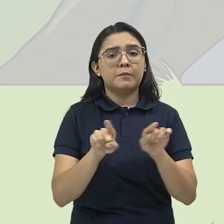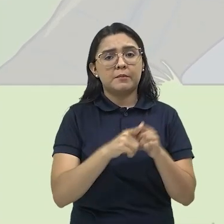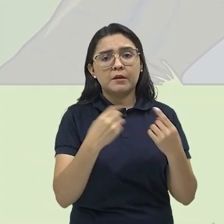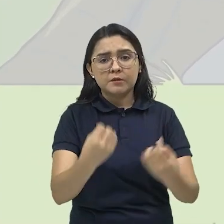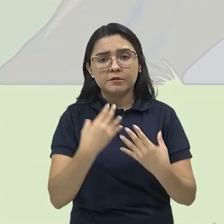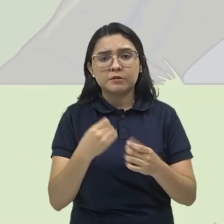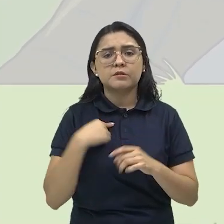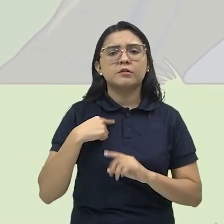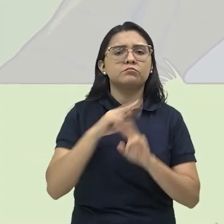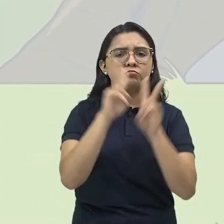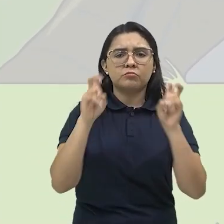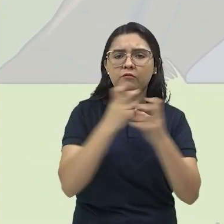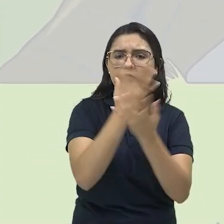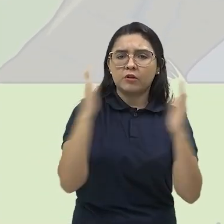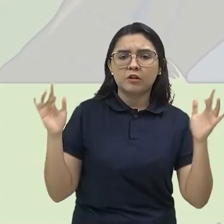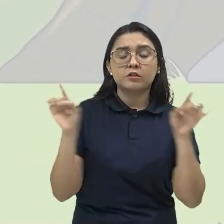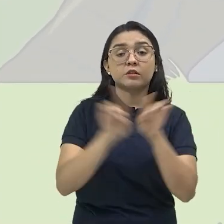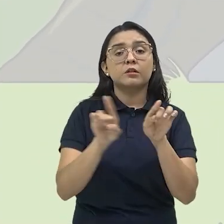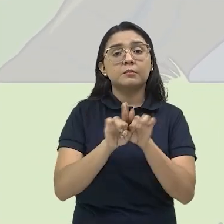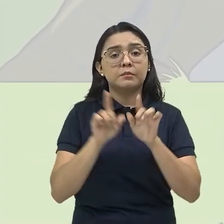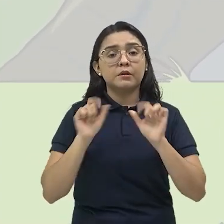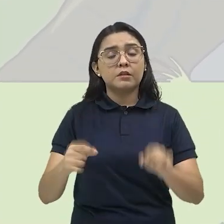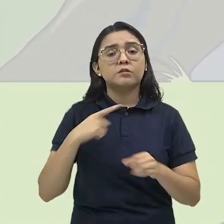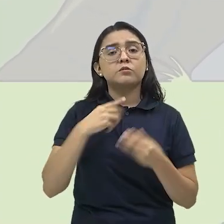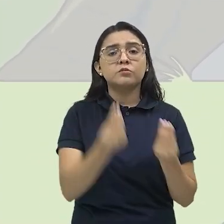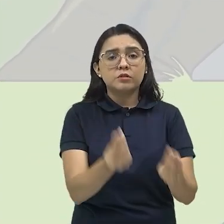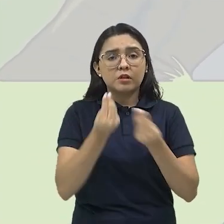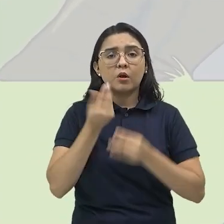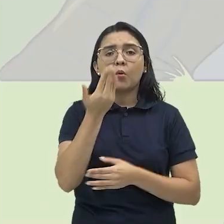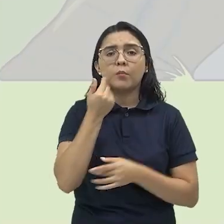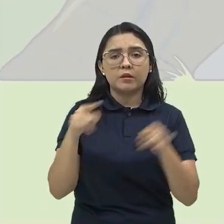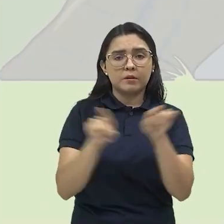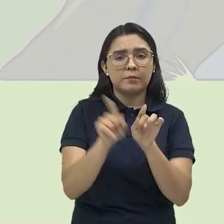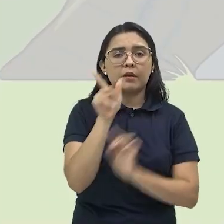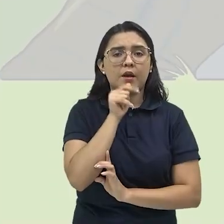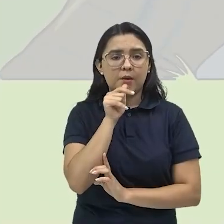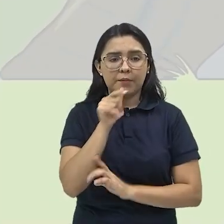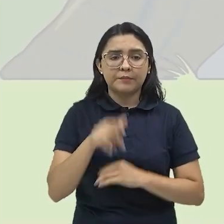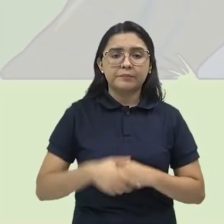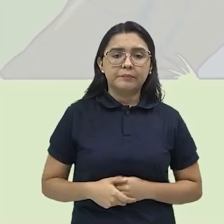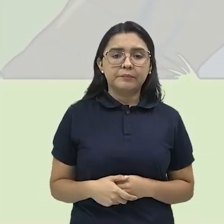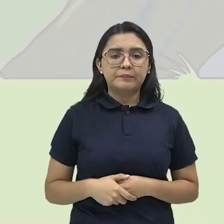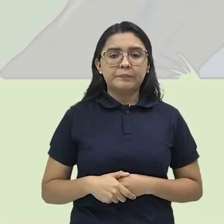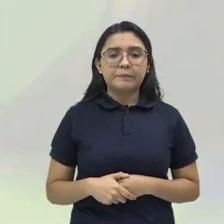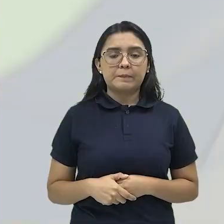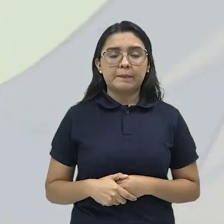a floresta e até nos deram comida e água fresca.